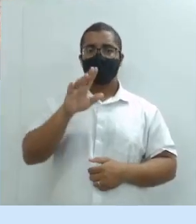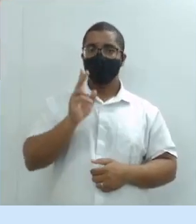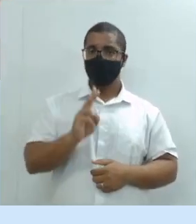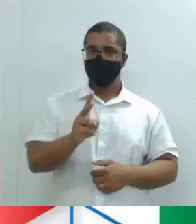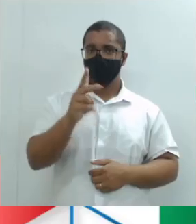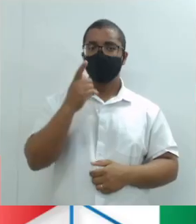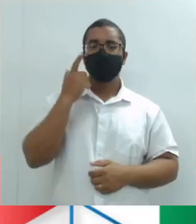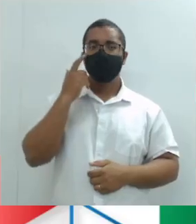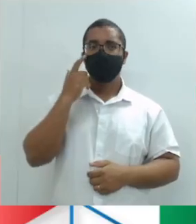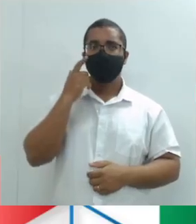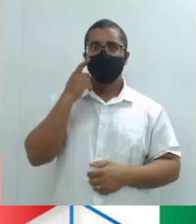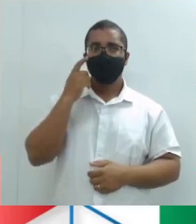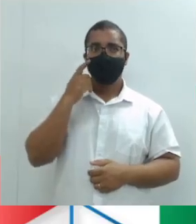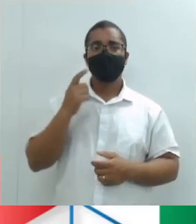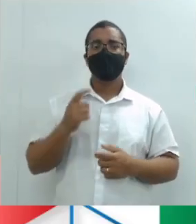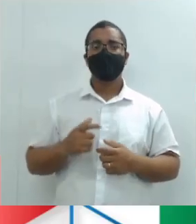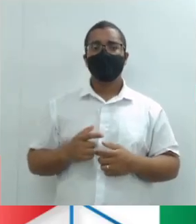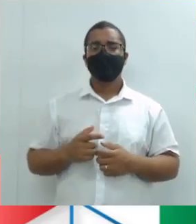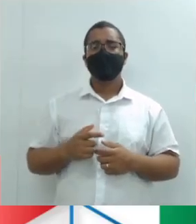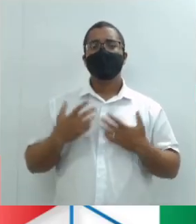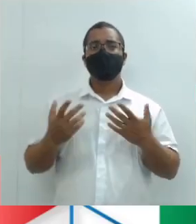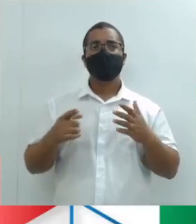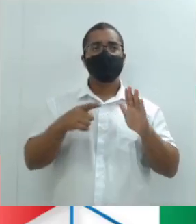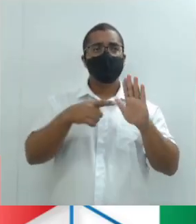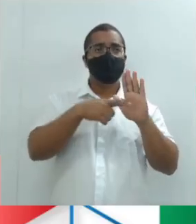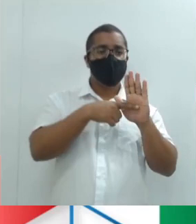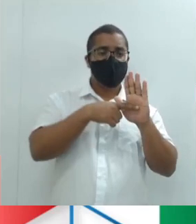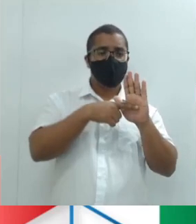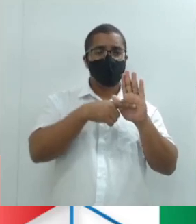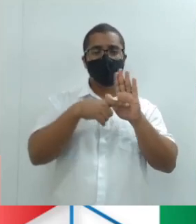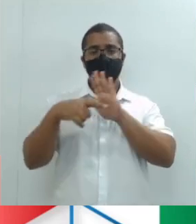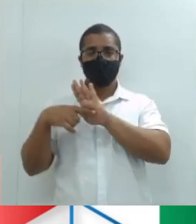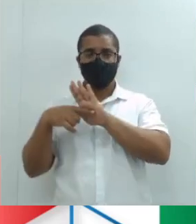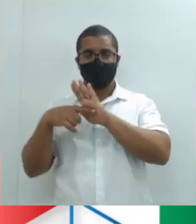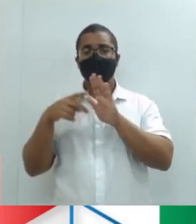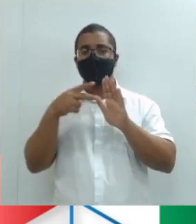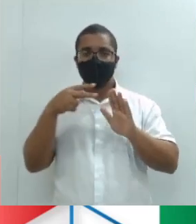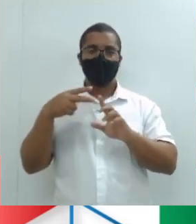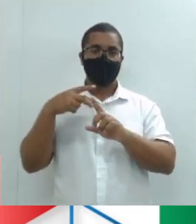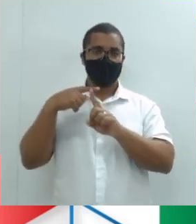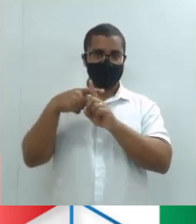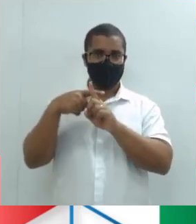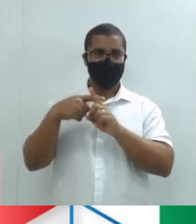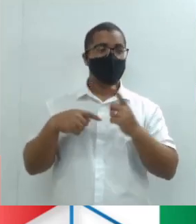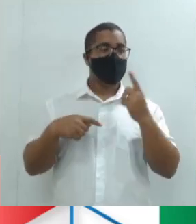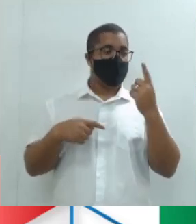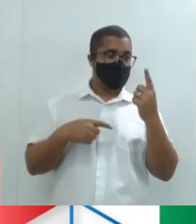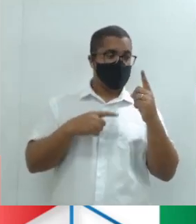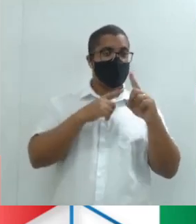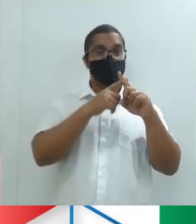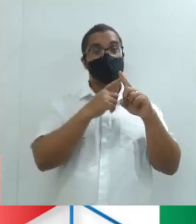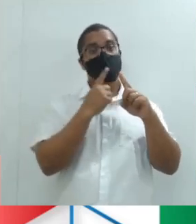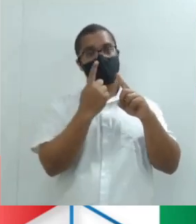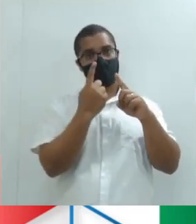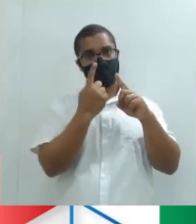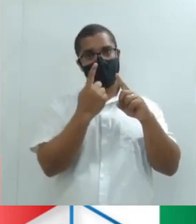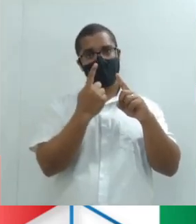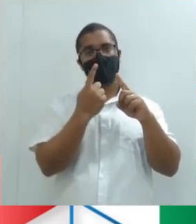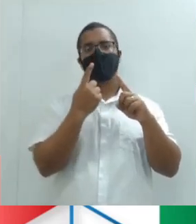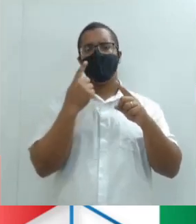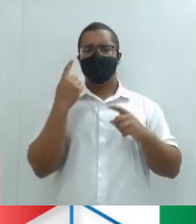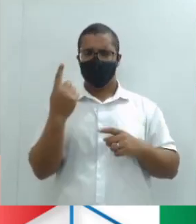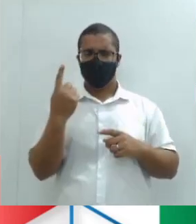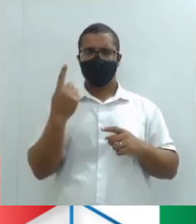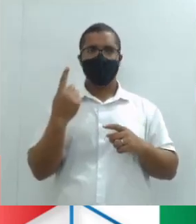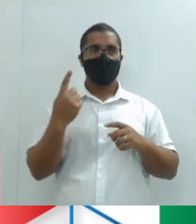no slide aí para tu ver como que fica, ó. Menos com menos dá mais, 1 vezes 1, 1, e 9 vezes